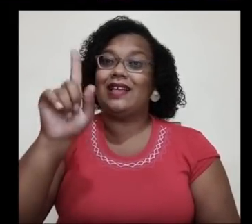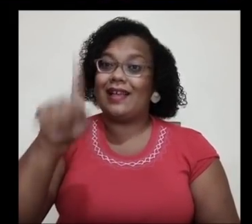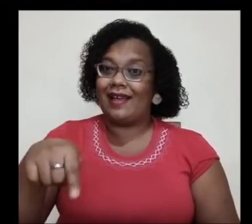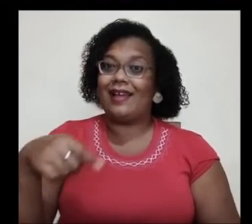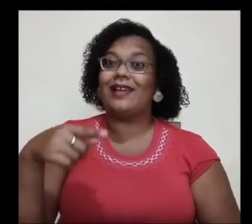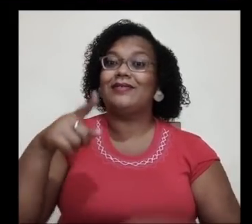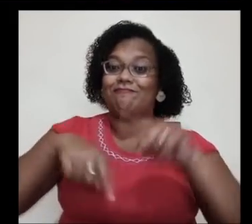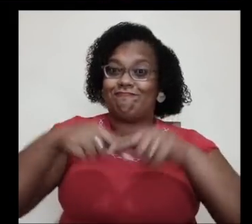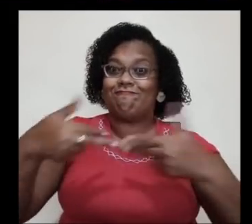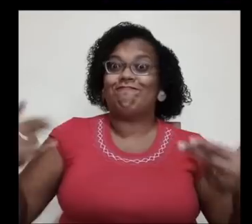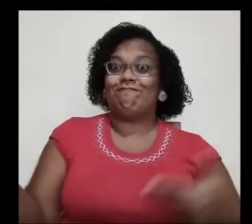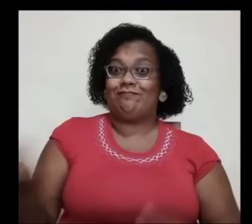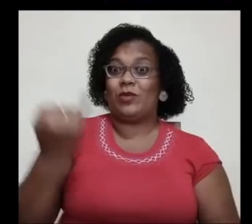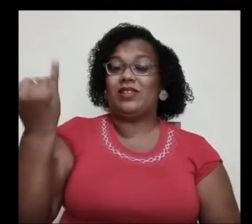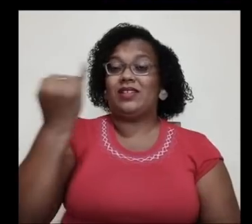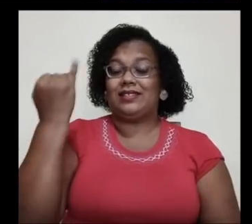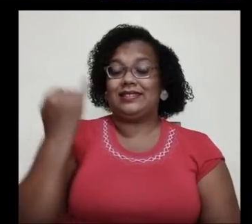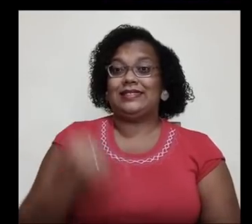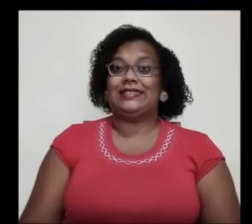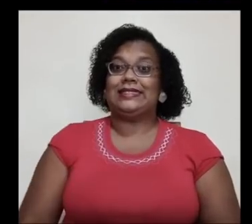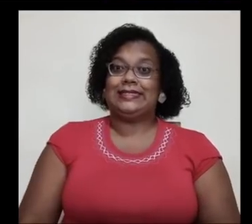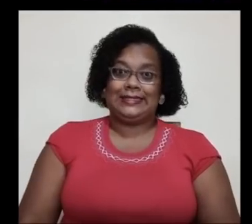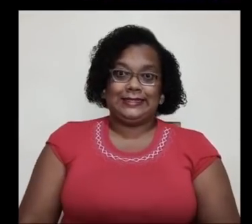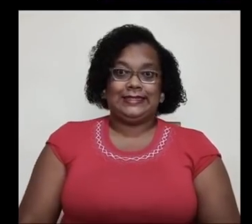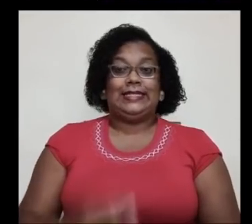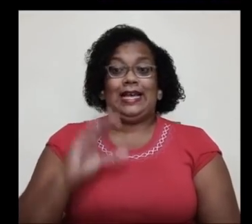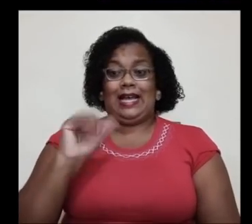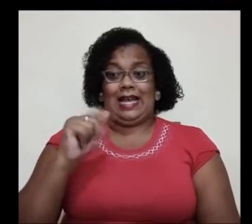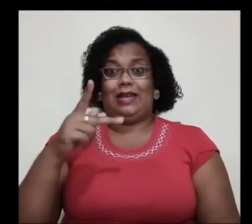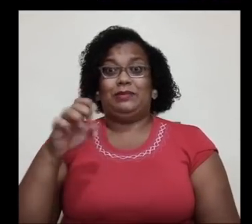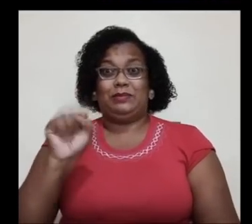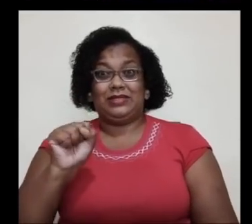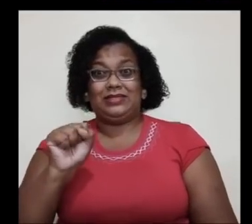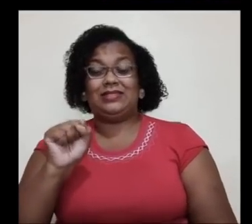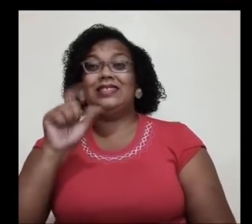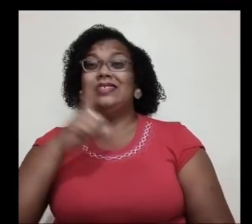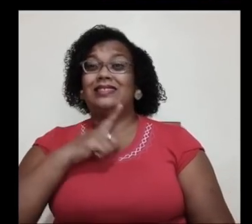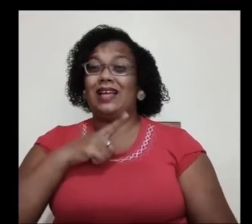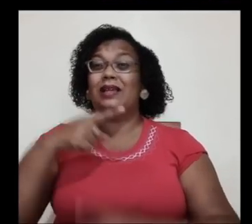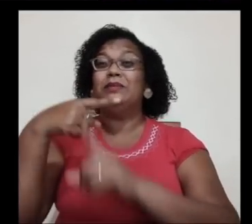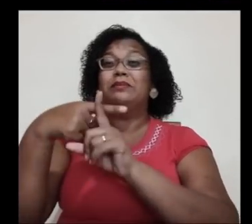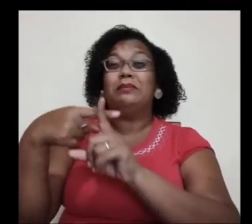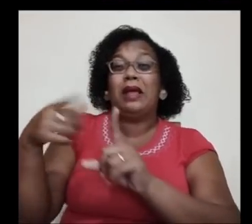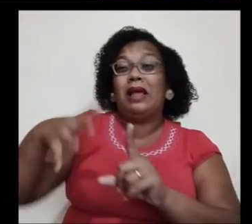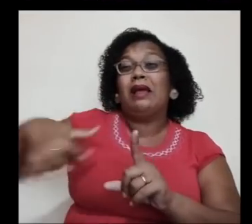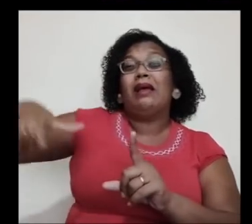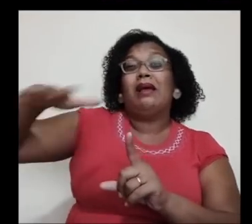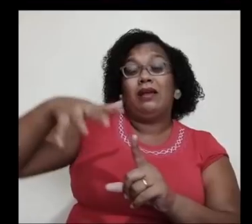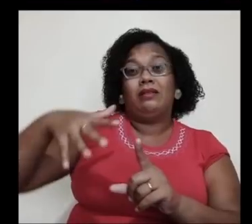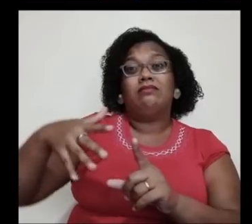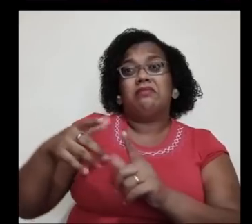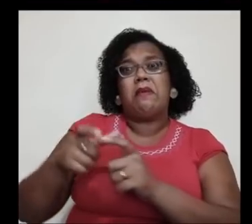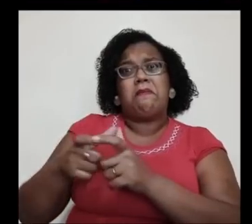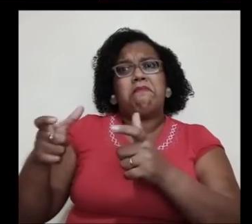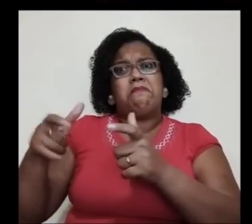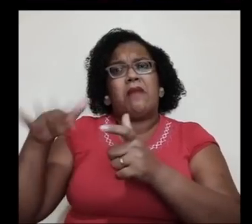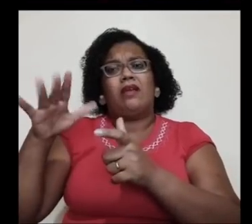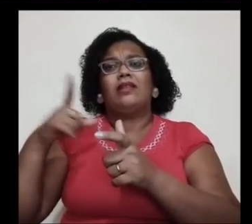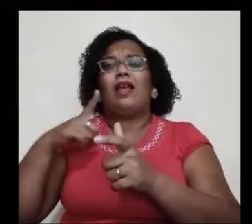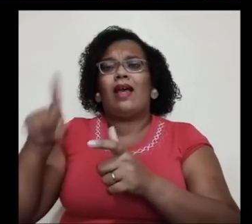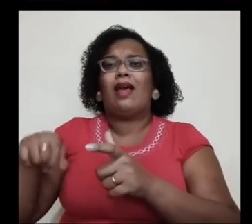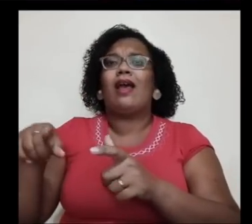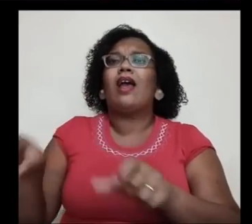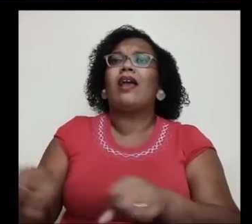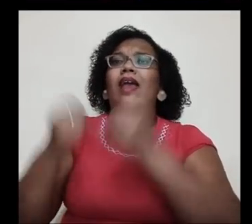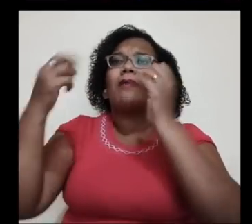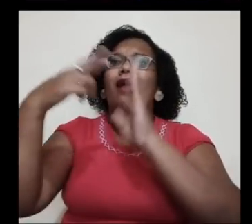condicionados à quebra da chamada regra de ouro. Isso significa que esses recursos só estarão disponíveis